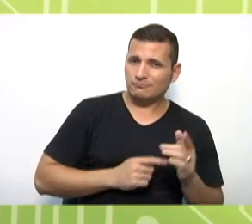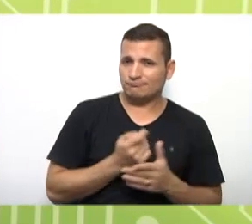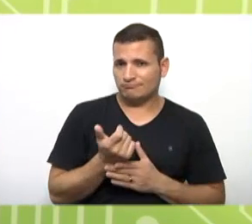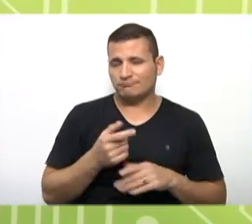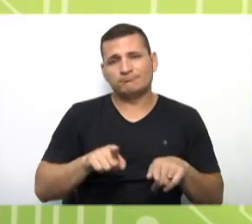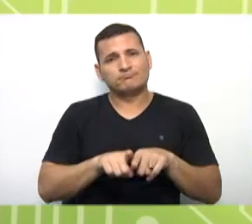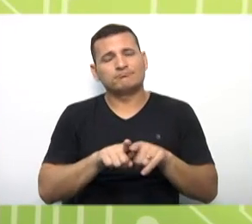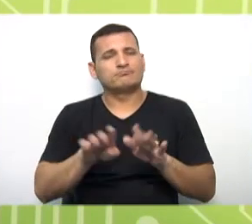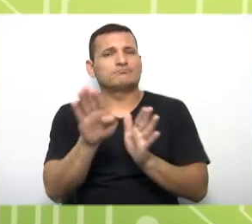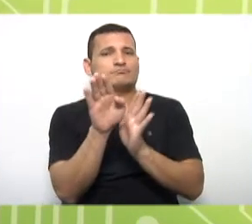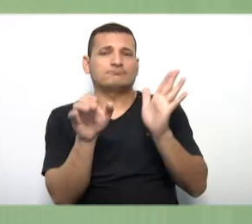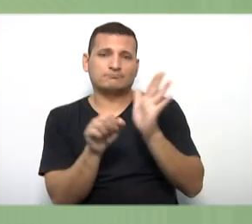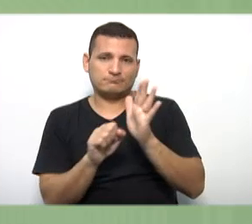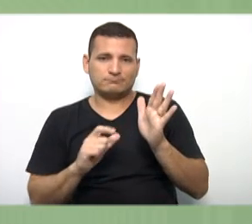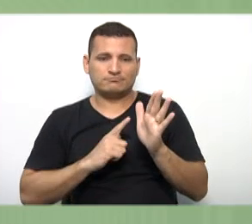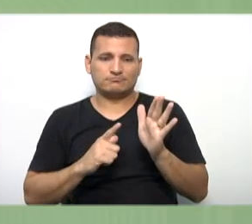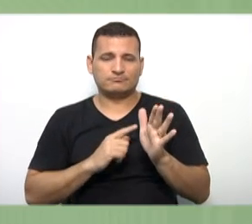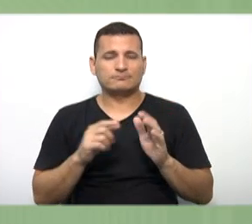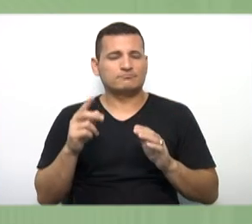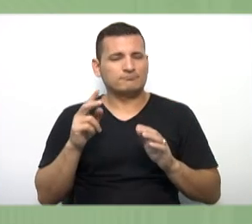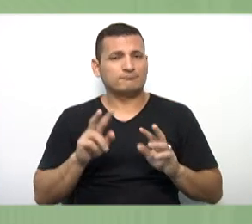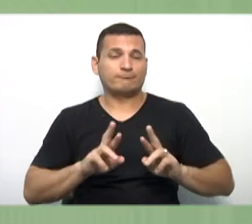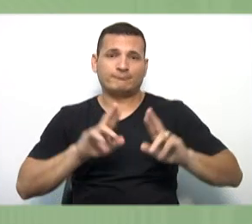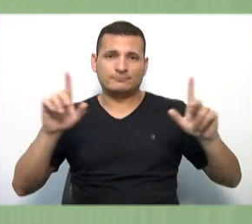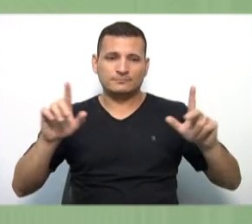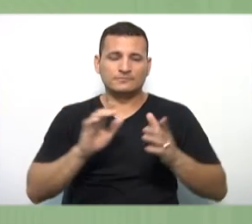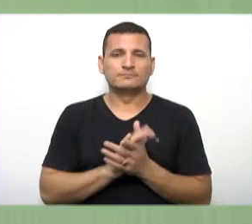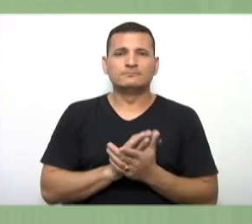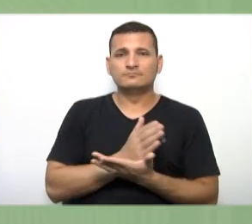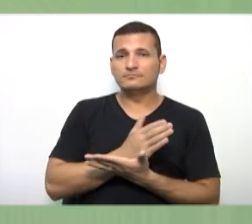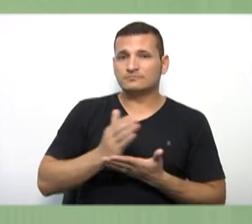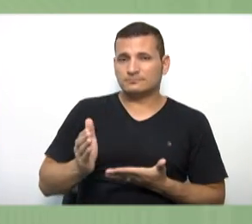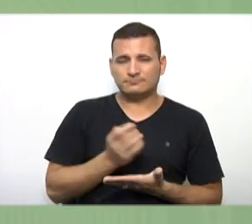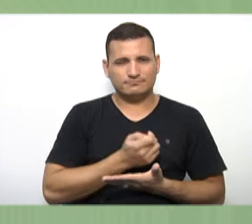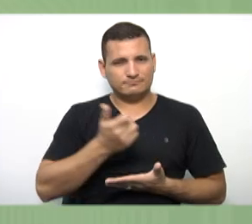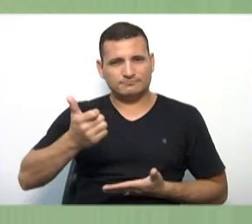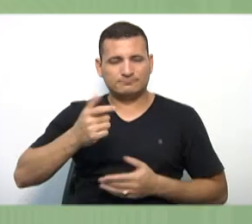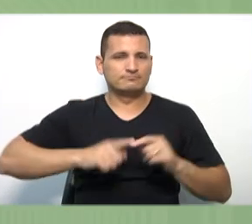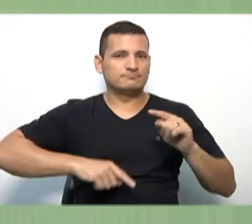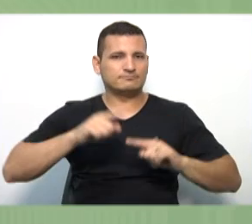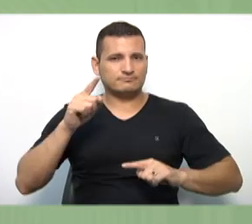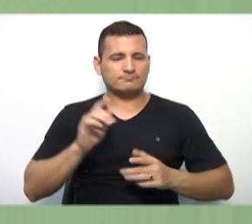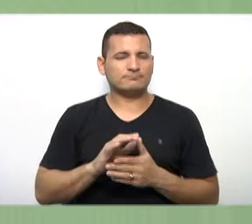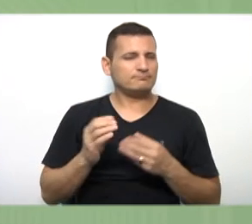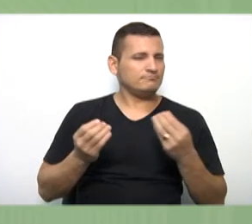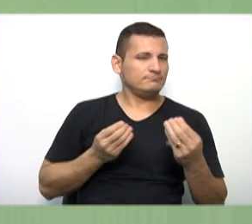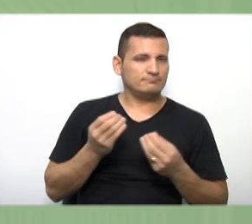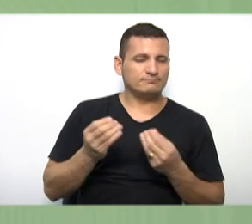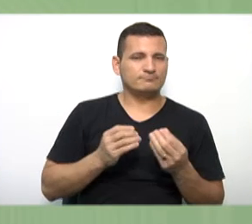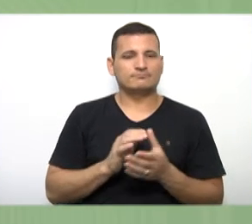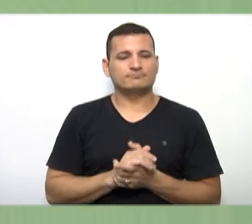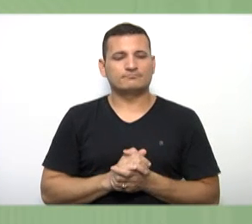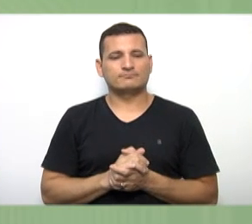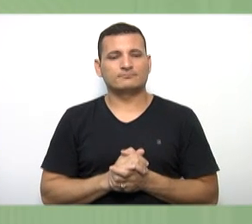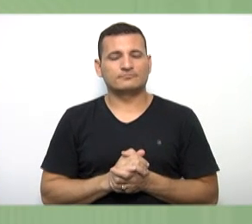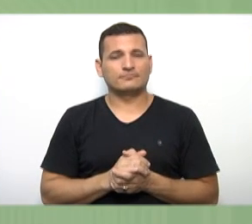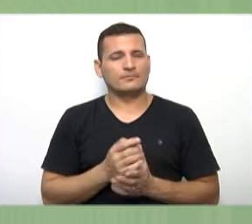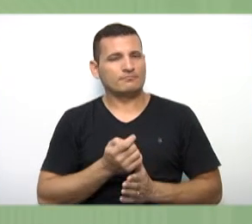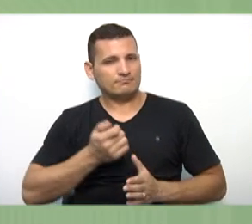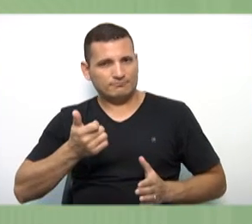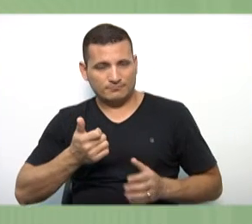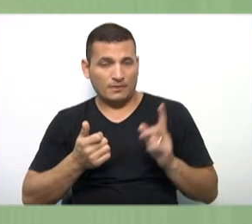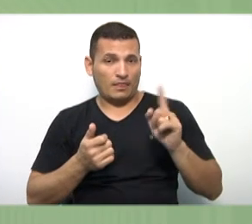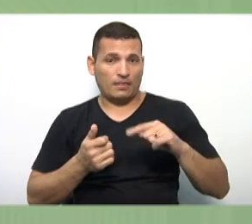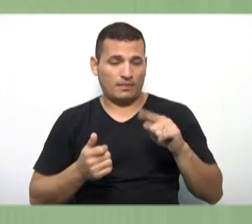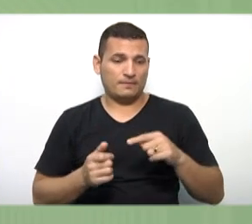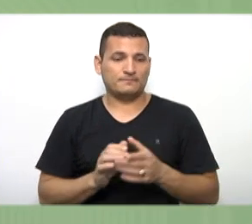simbólica. Nós vamos diferenciar. Vamos começar aí pelas recompensas materiais. O que são as recompensas materiais? As recompensas materiais,